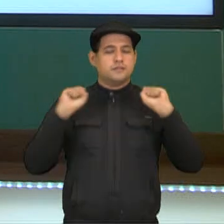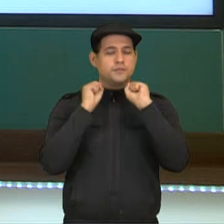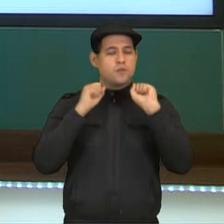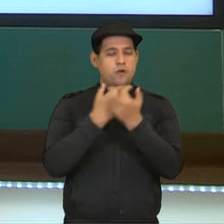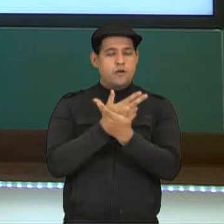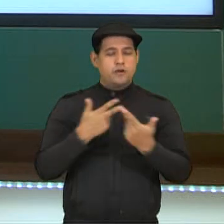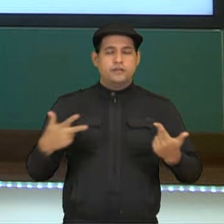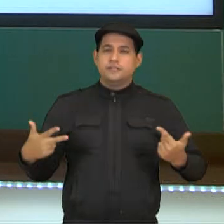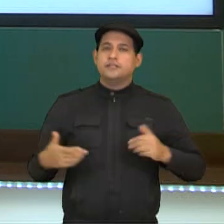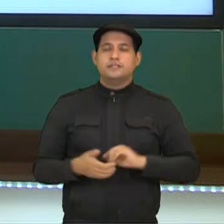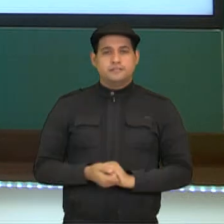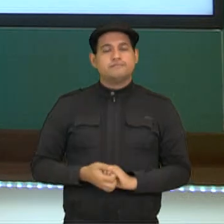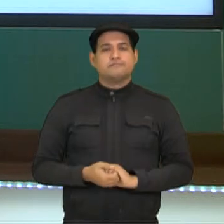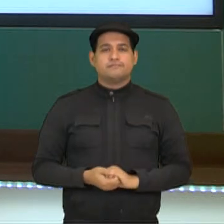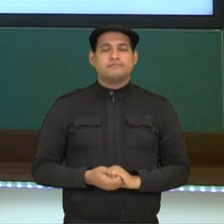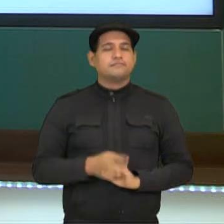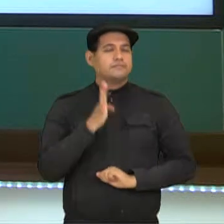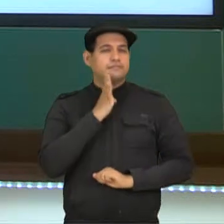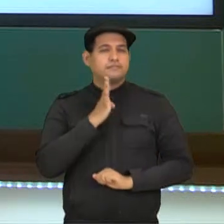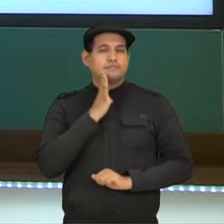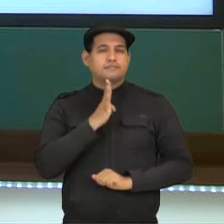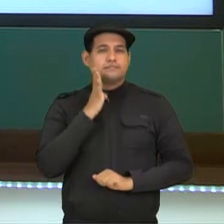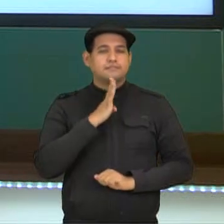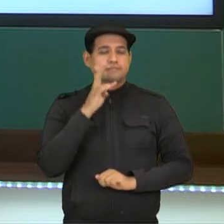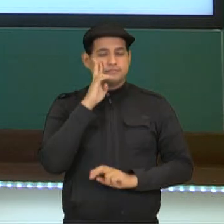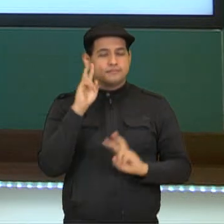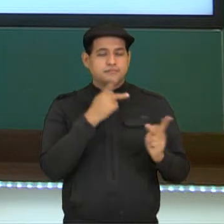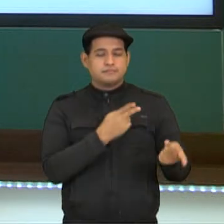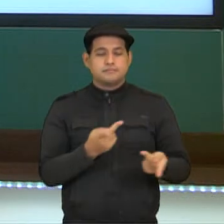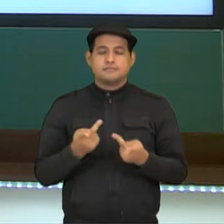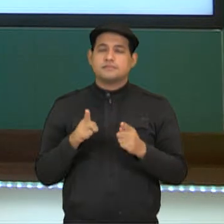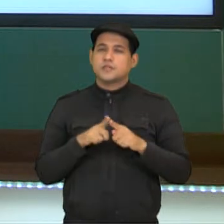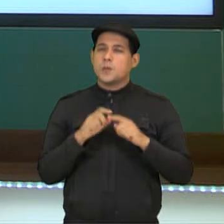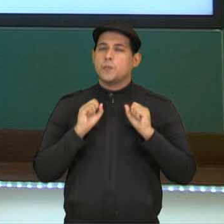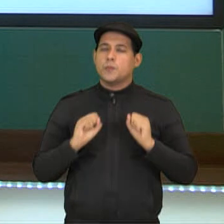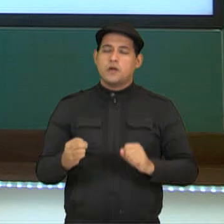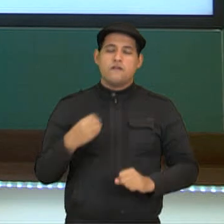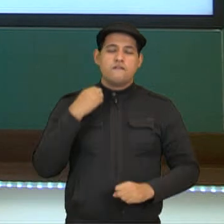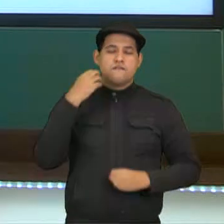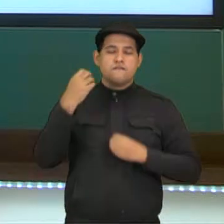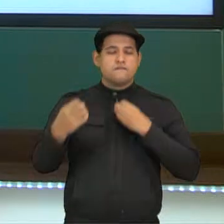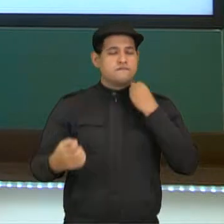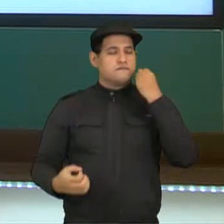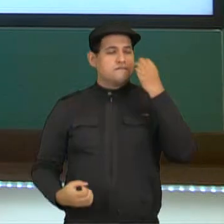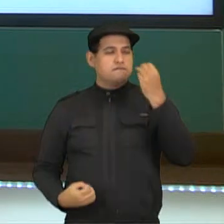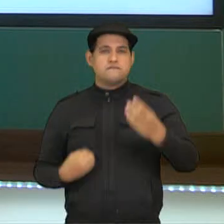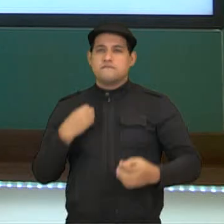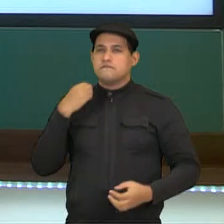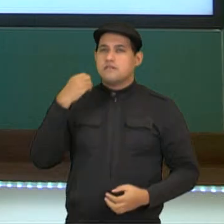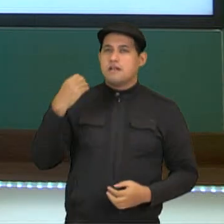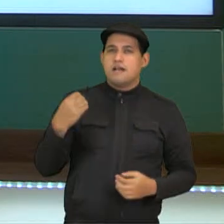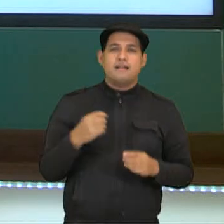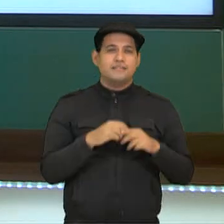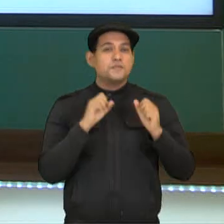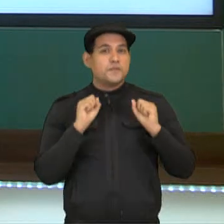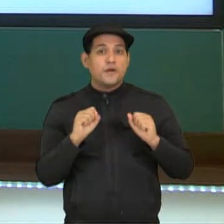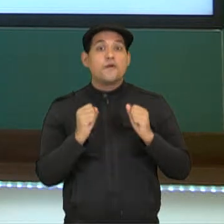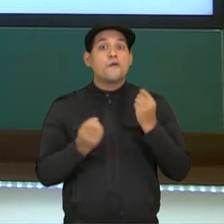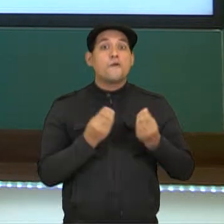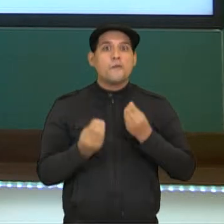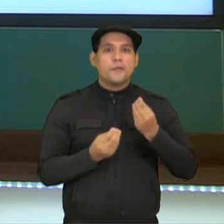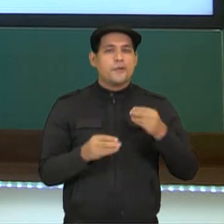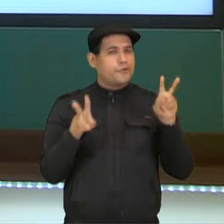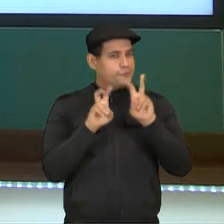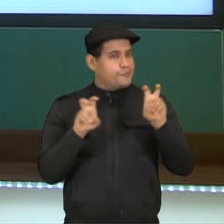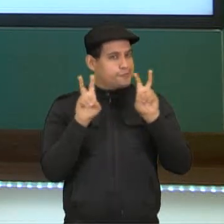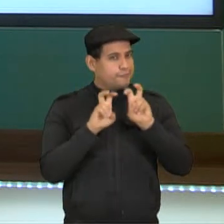para nós. Então, um lugar bem bacana e dá para vocês viajarem lá através do computador aí